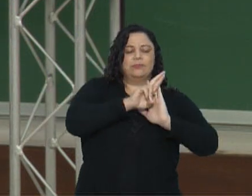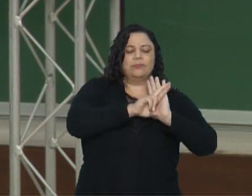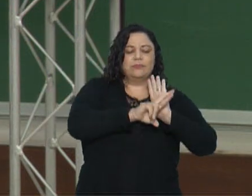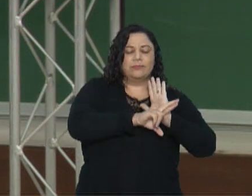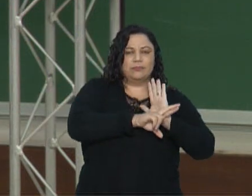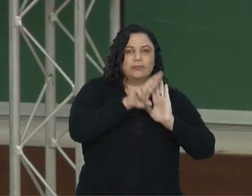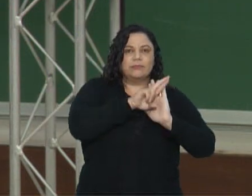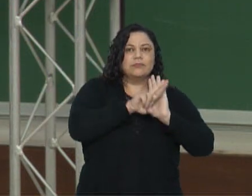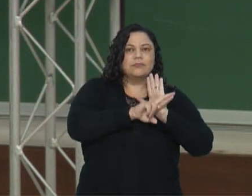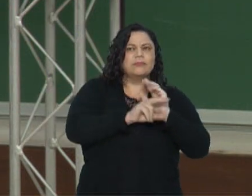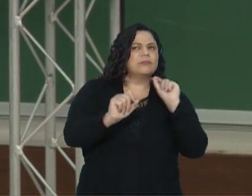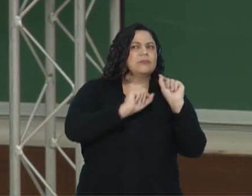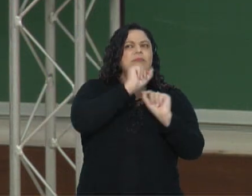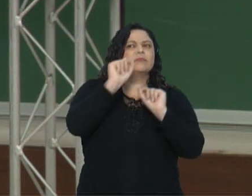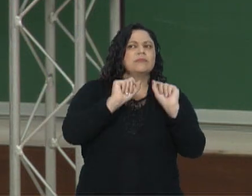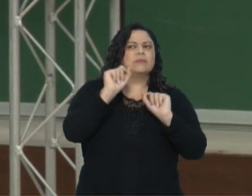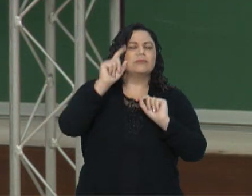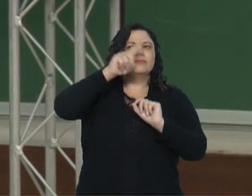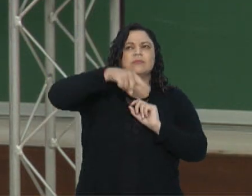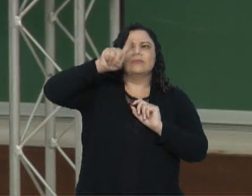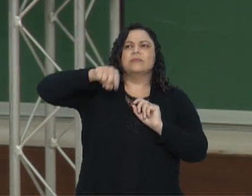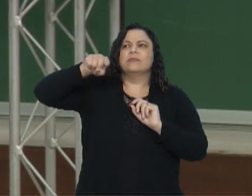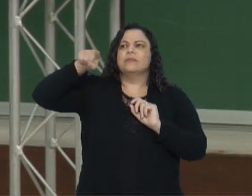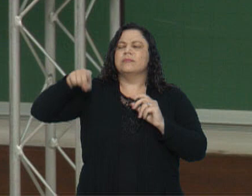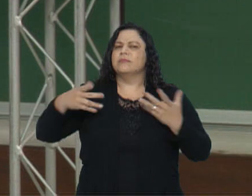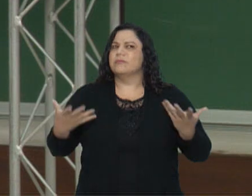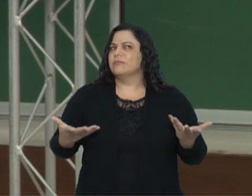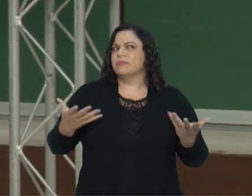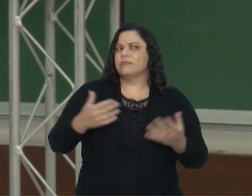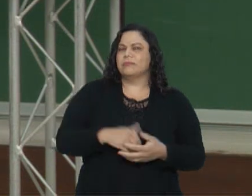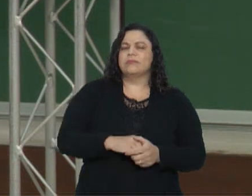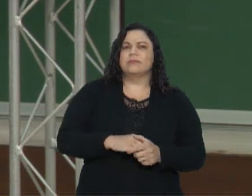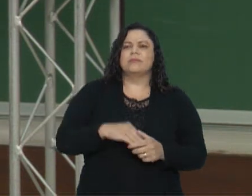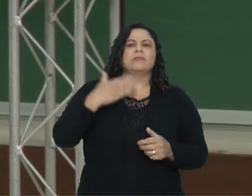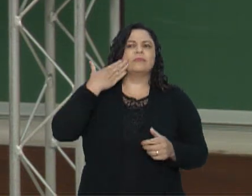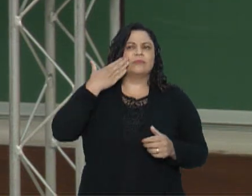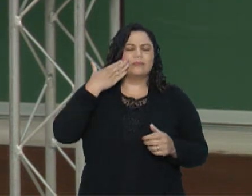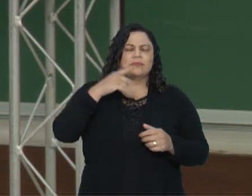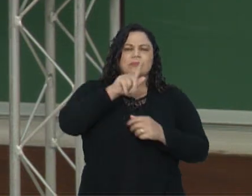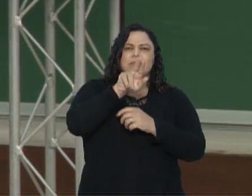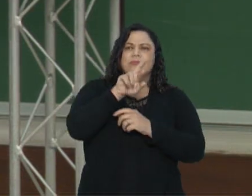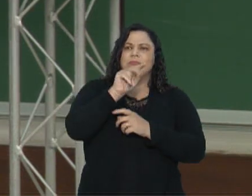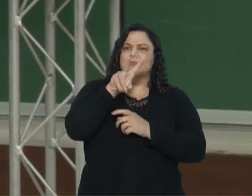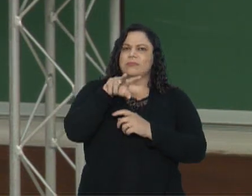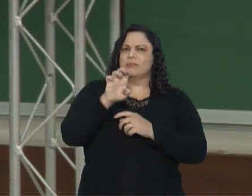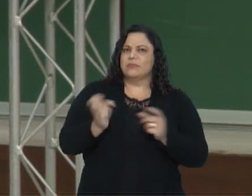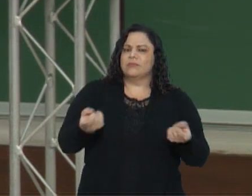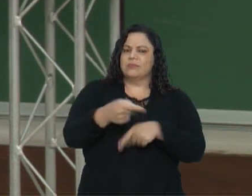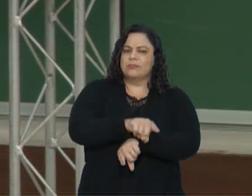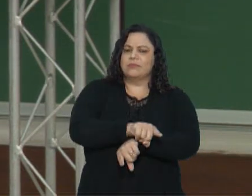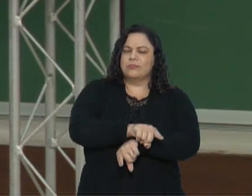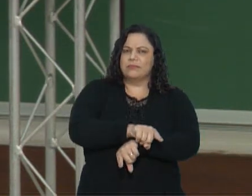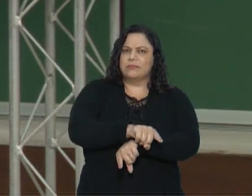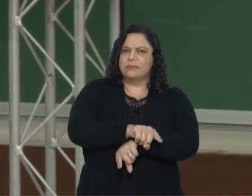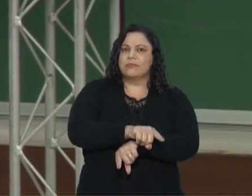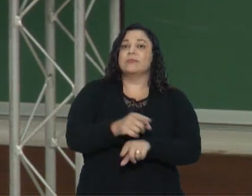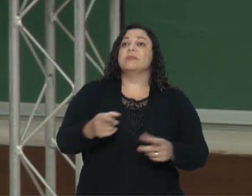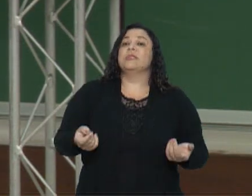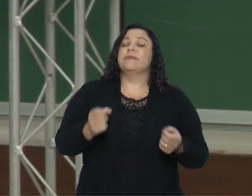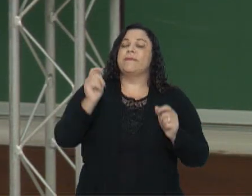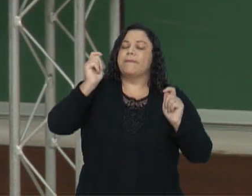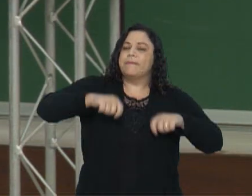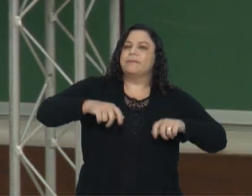quando acentuar a palavra aguda, a oxítona, nós sabemos que a grave é uma regrinha ao contrário. Então, quando ela termina